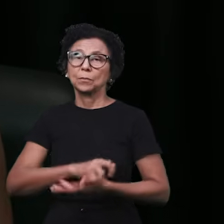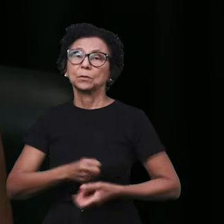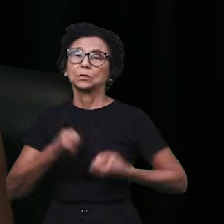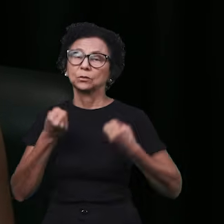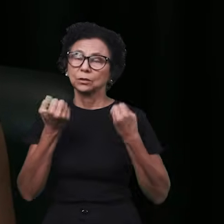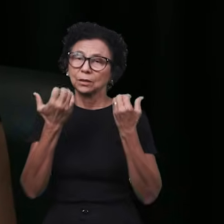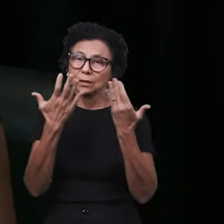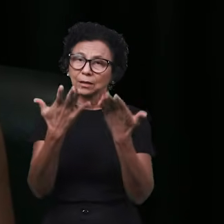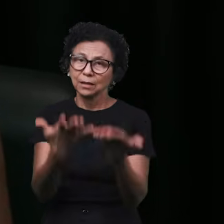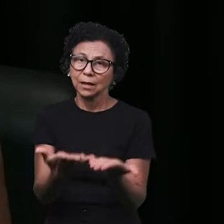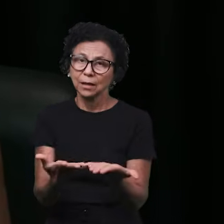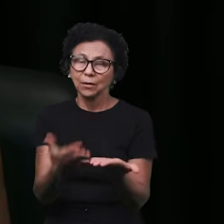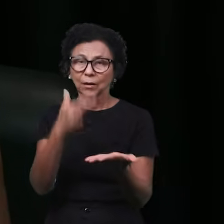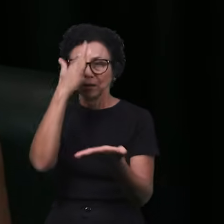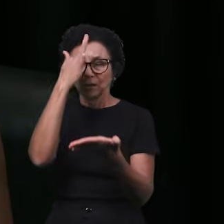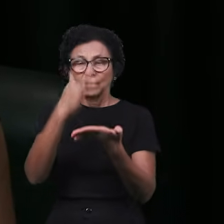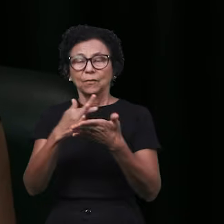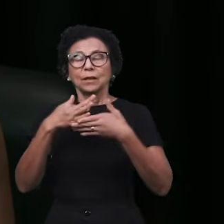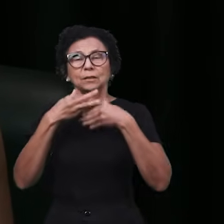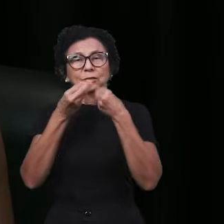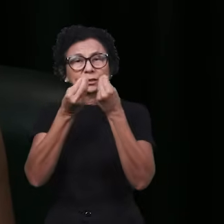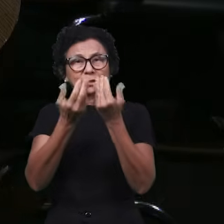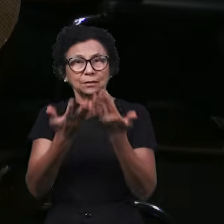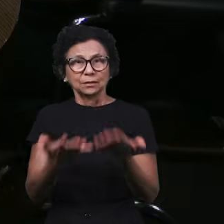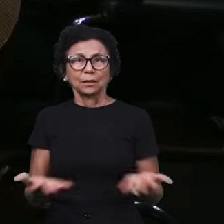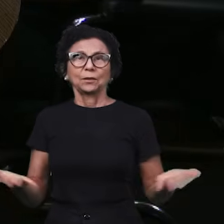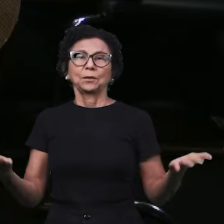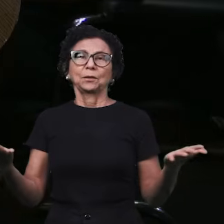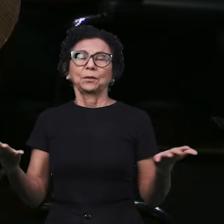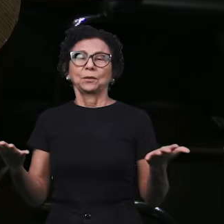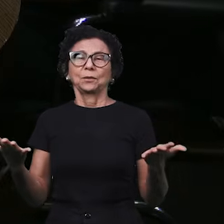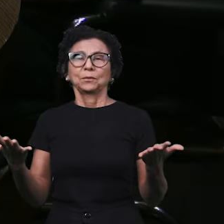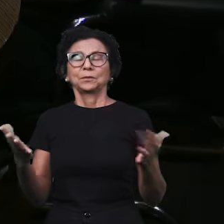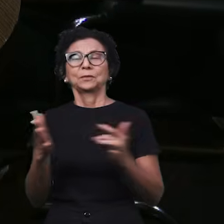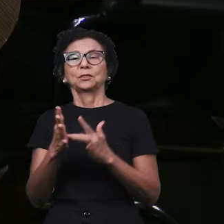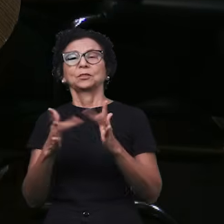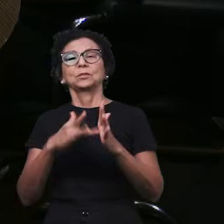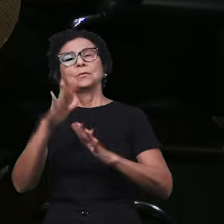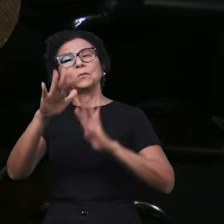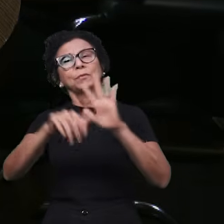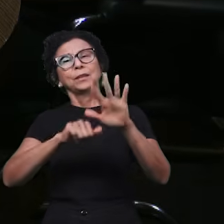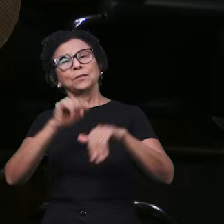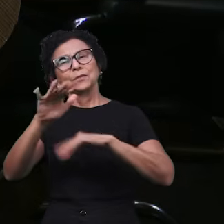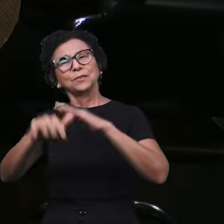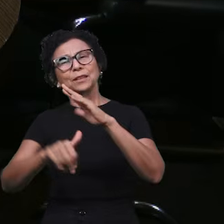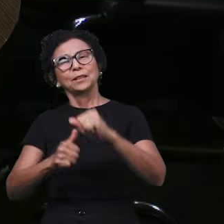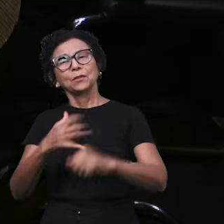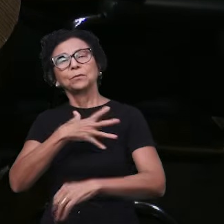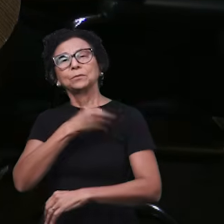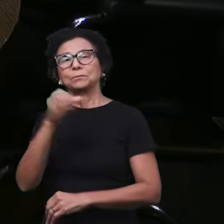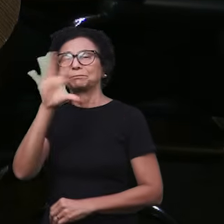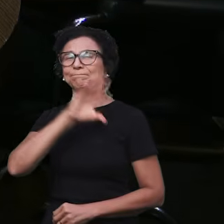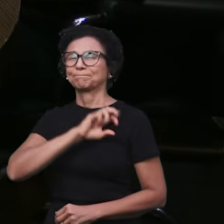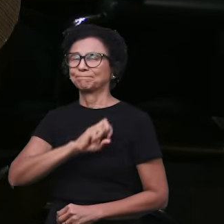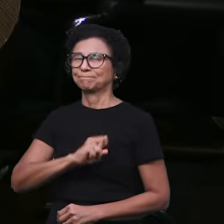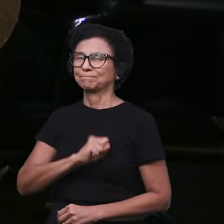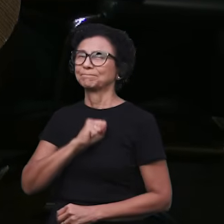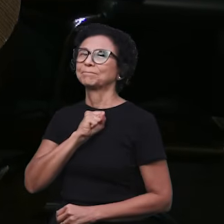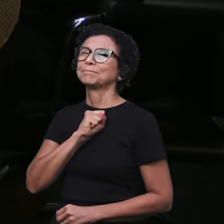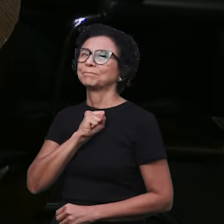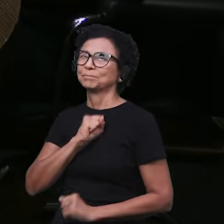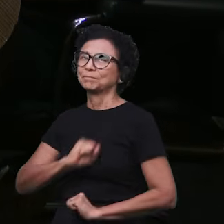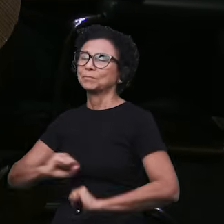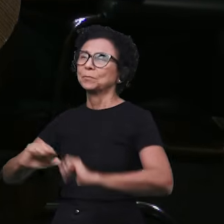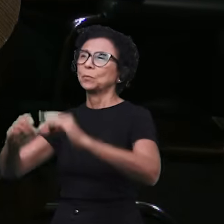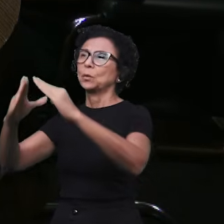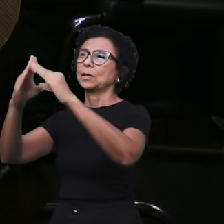é o arrebatamento do Senhor, falando, venham ao Filhos querido Exatamente. morar além do horizonte, né? Glória a Deus. E aí não é uma pessoa qualquer, mas o Senhor já te trata